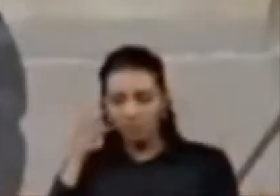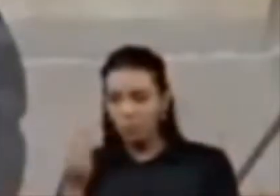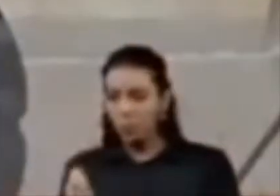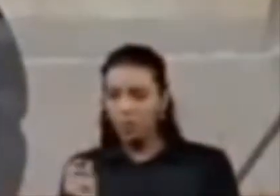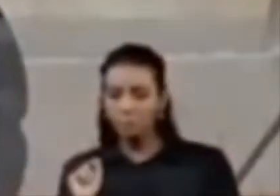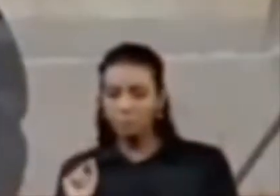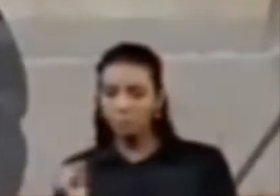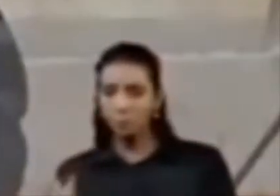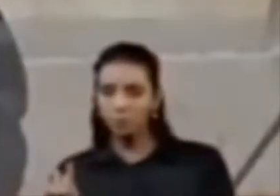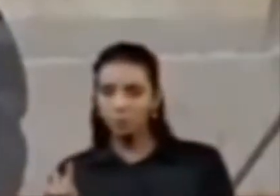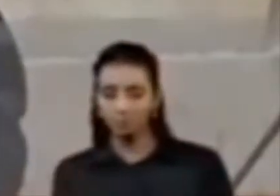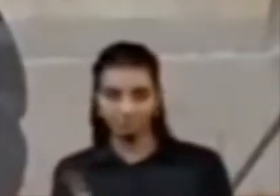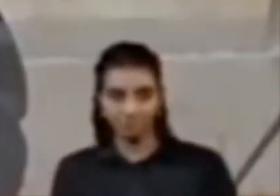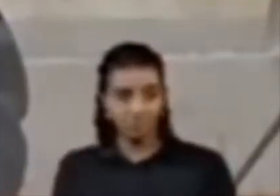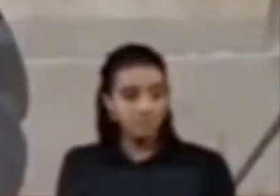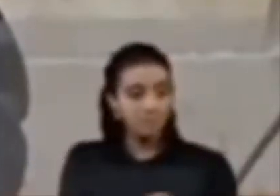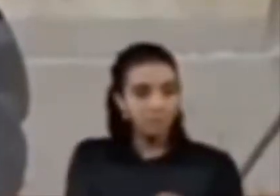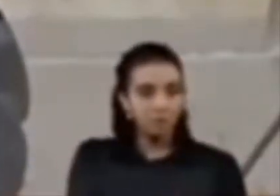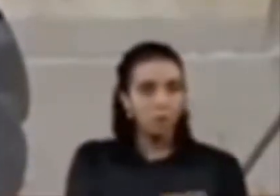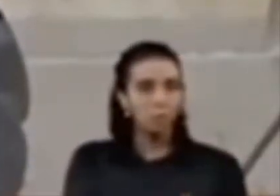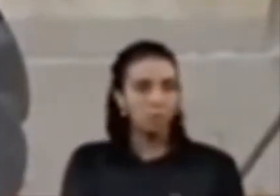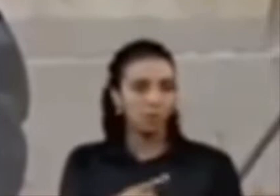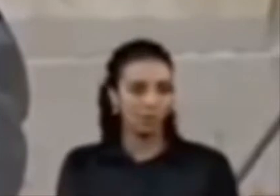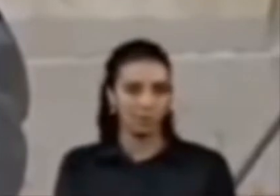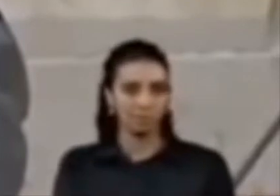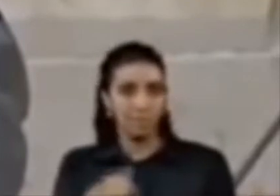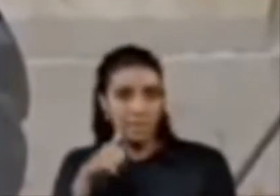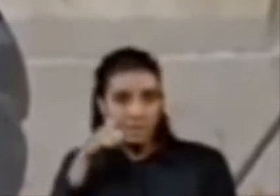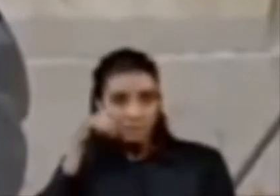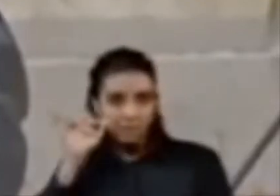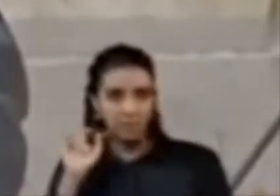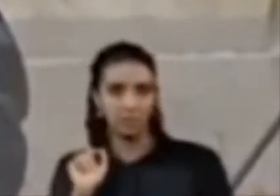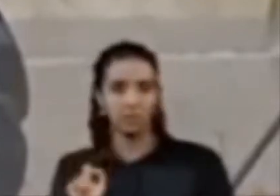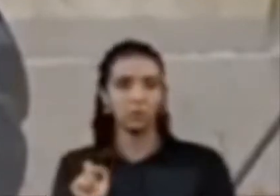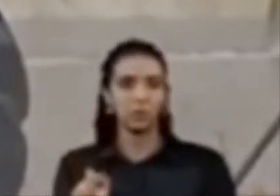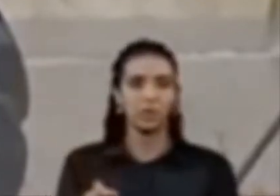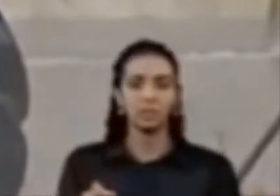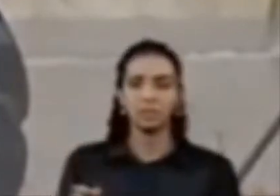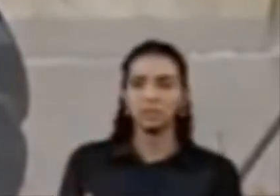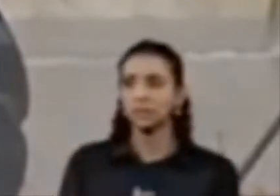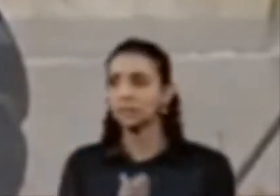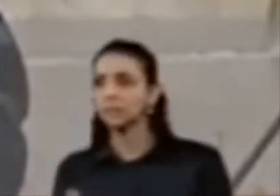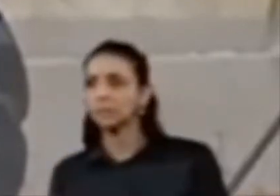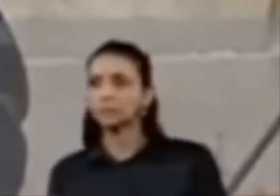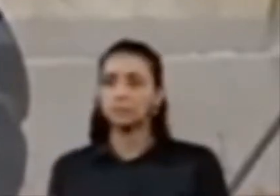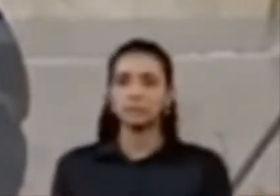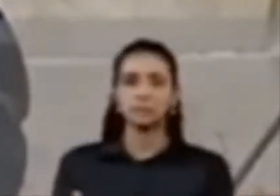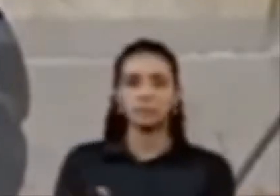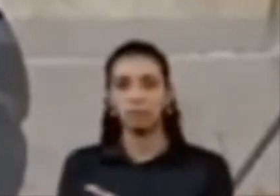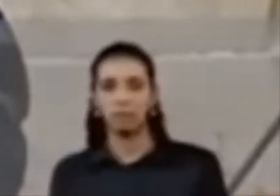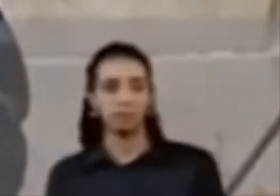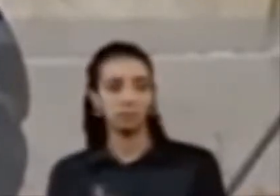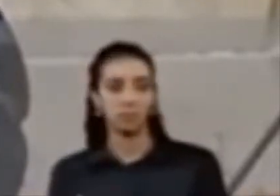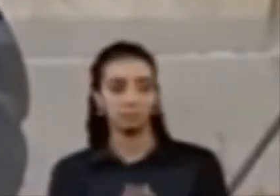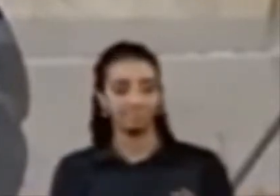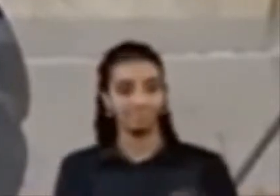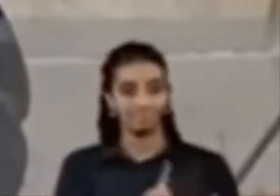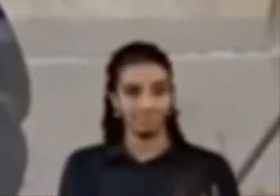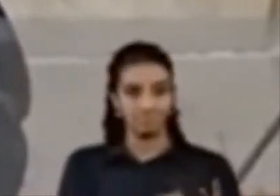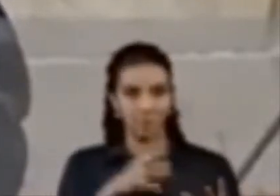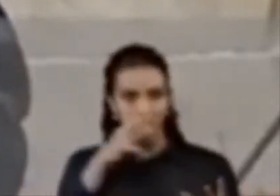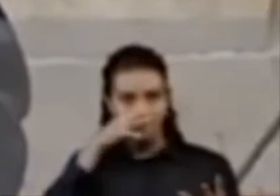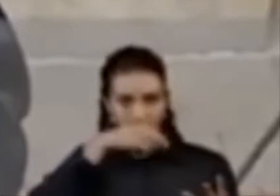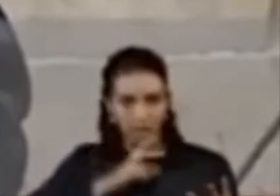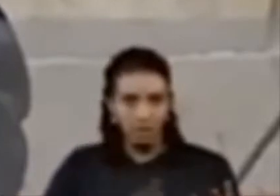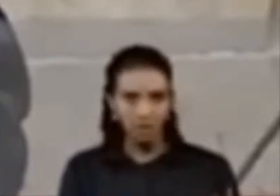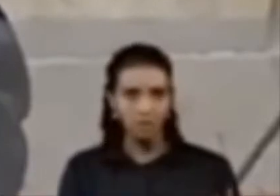essencial. Firmeza para não transigir com métodos e princípios. E persistência para